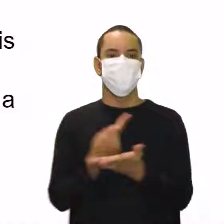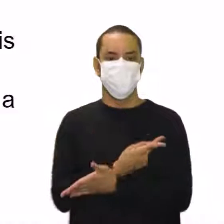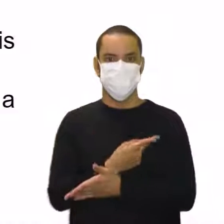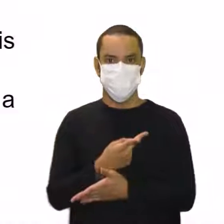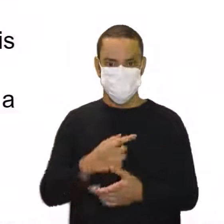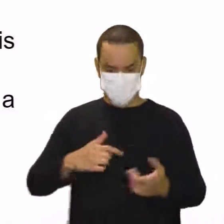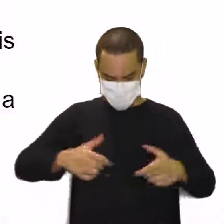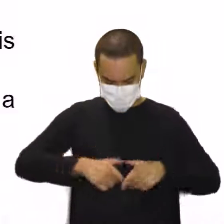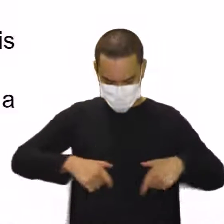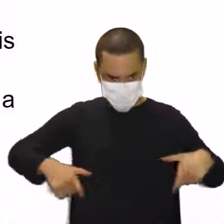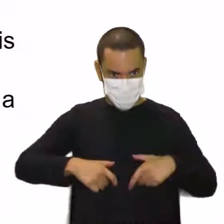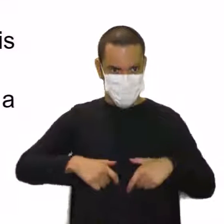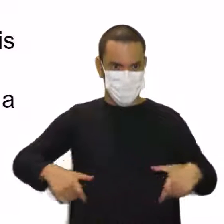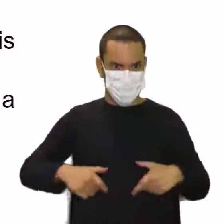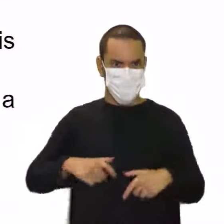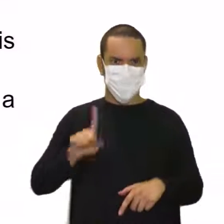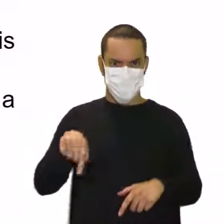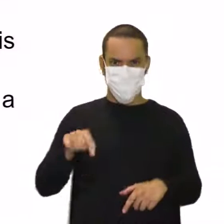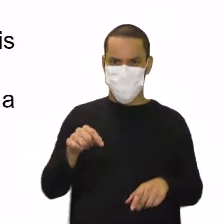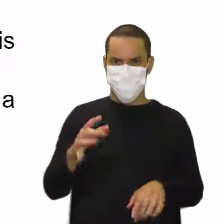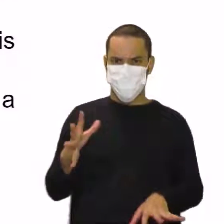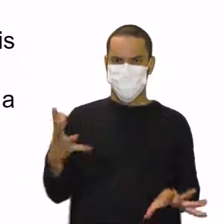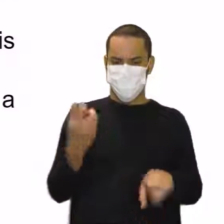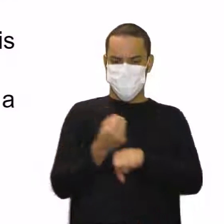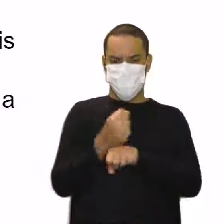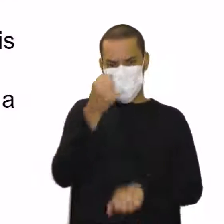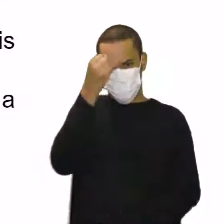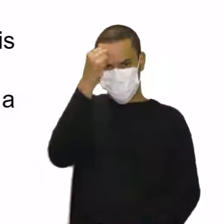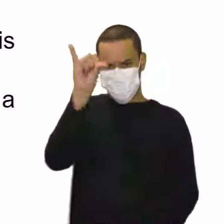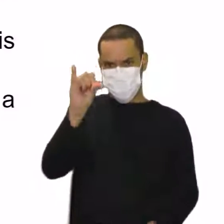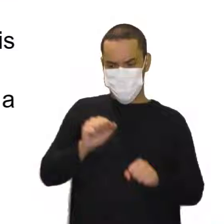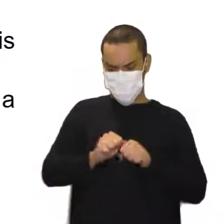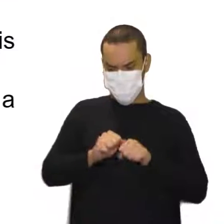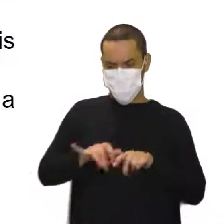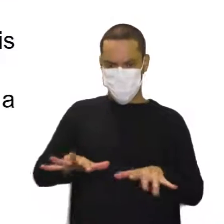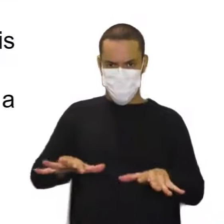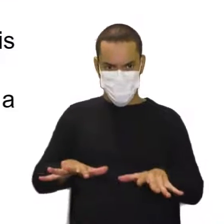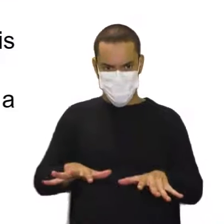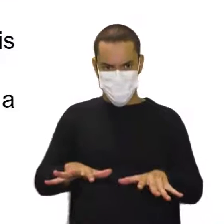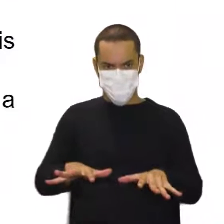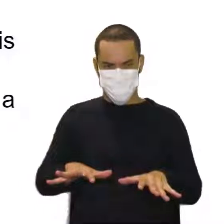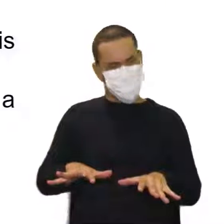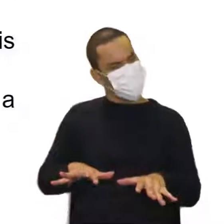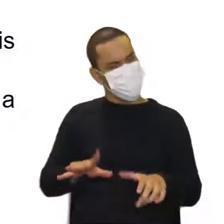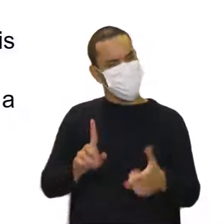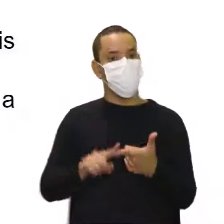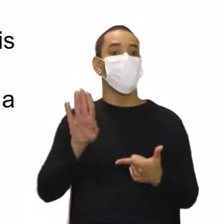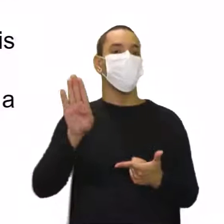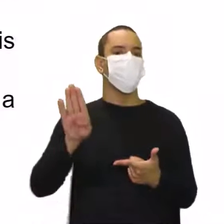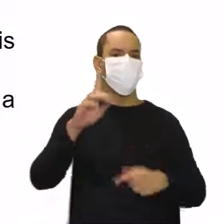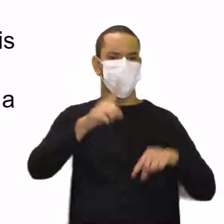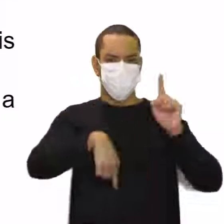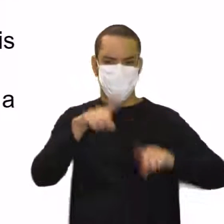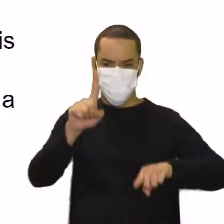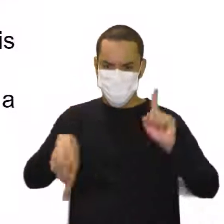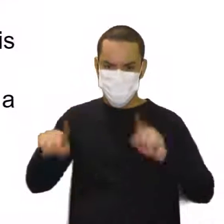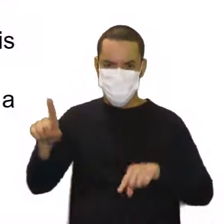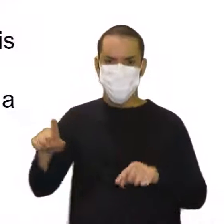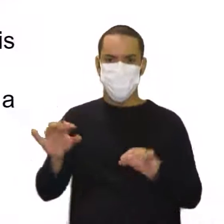corrente elétrica da bobina para o alto-falante? Será que é isso? B, varia